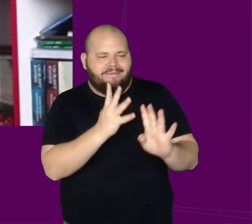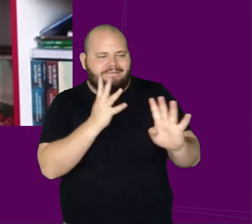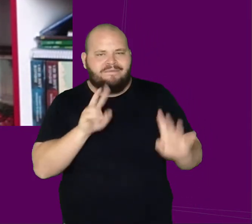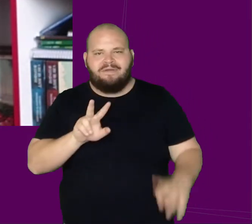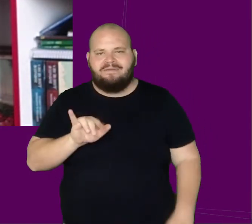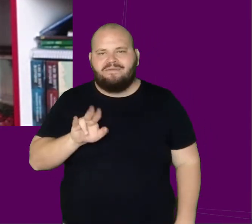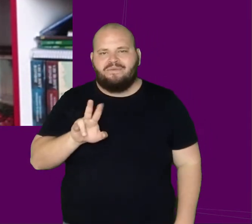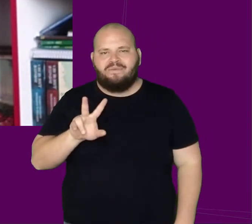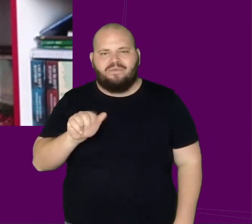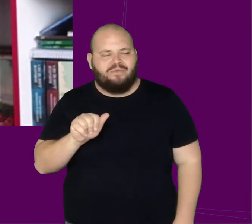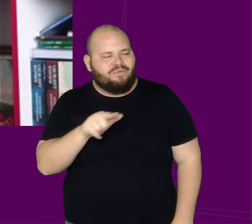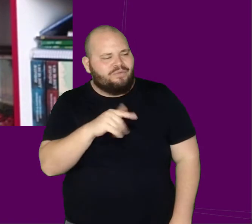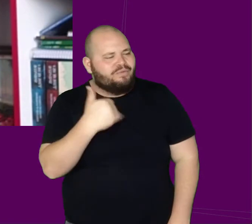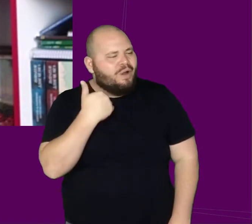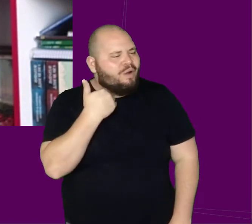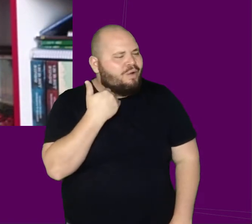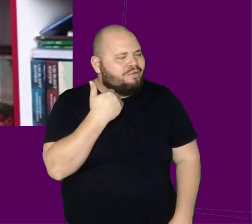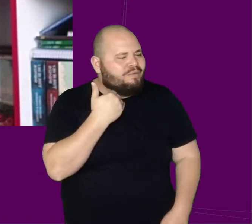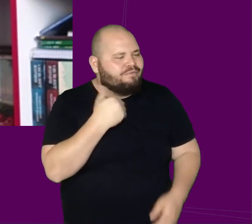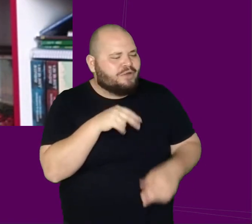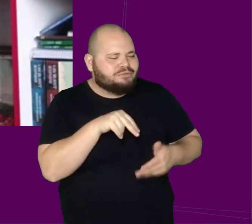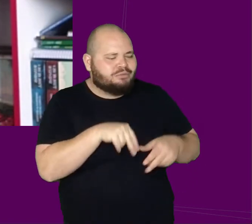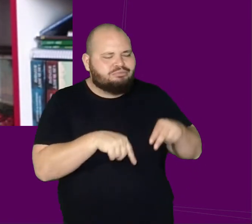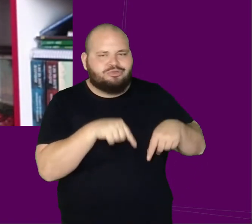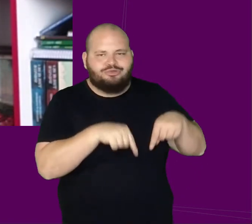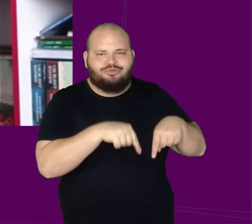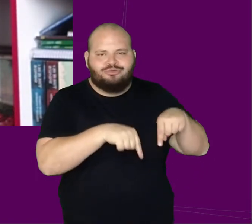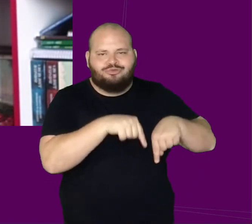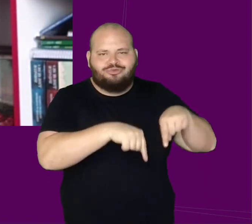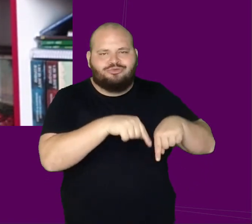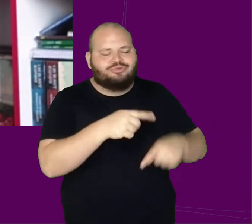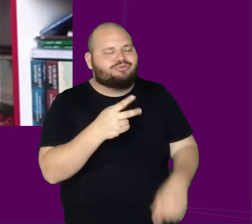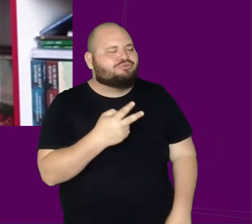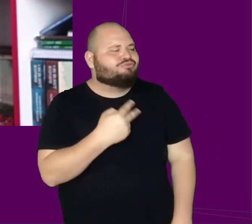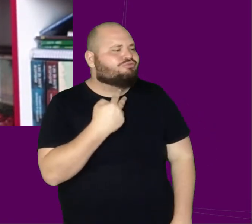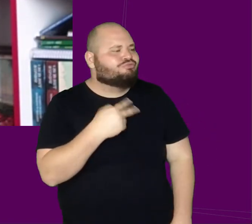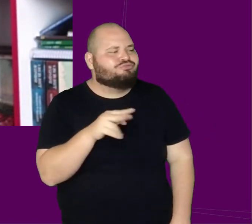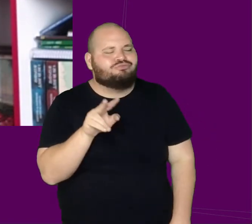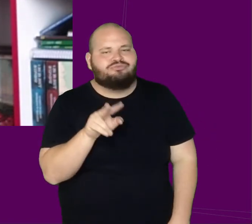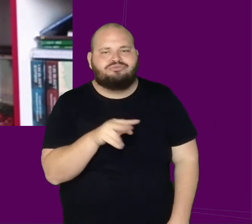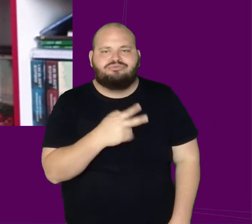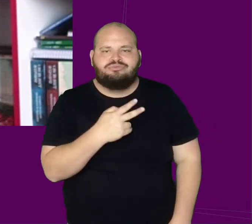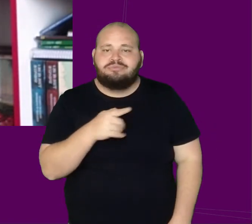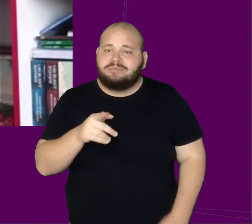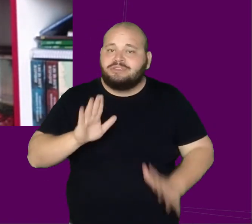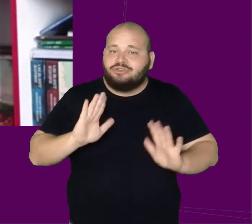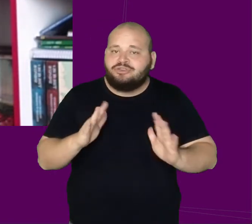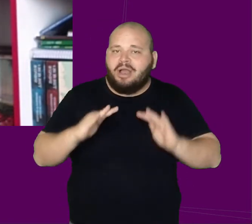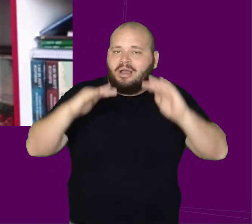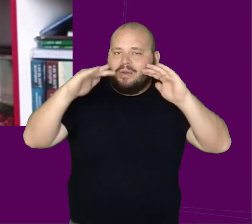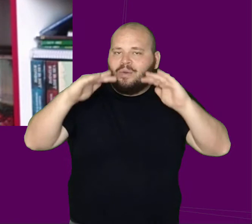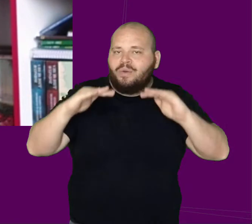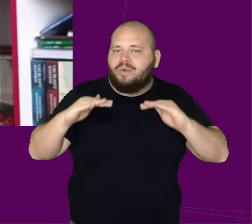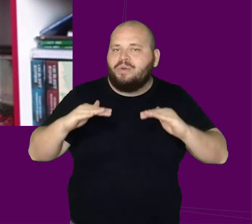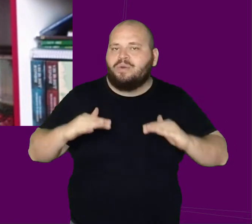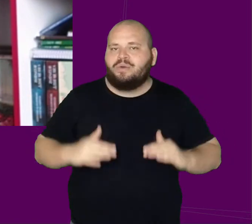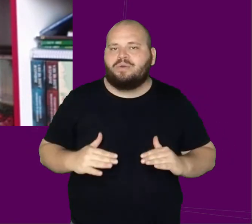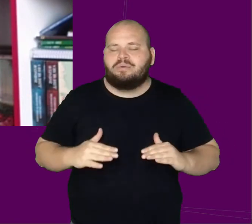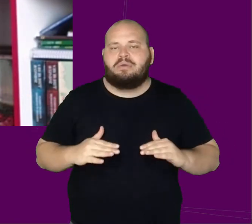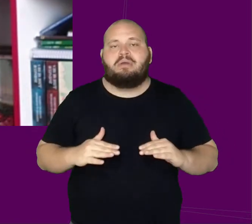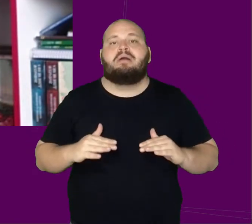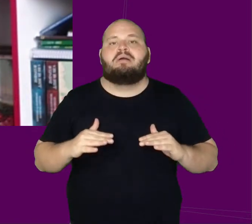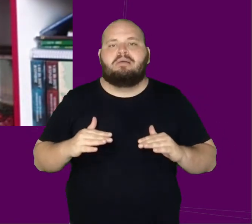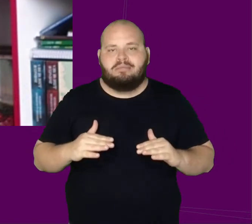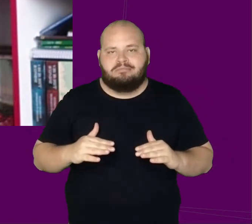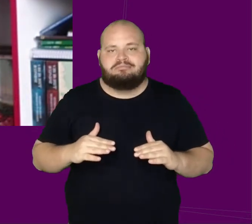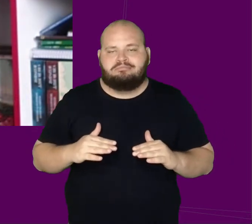viúvas batendo papo e sombrinha, né, então ela tá caminhando fazendo toque-toque com a sombrinha. Quando essas coisas já estão assentadas,